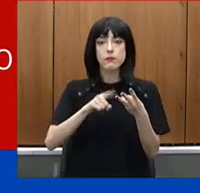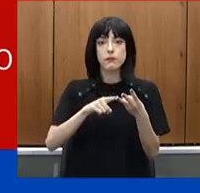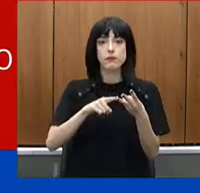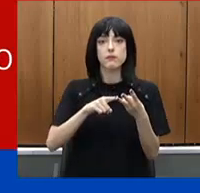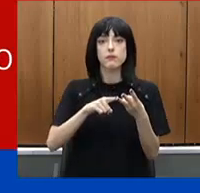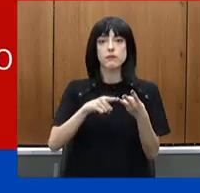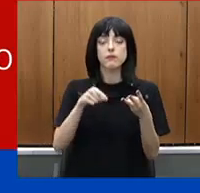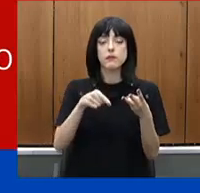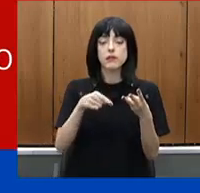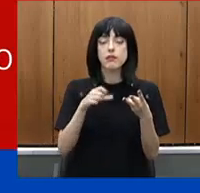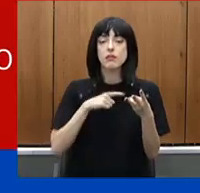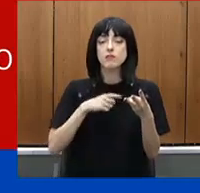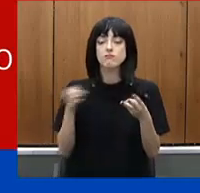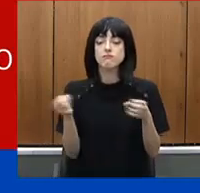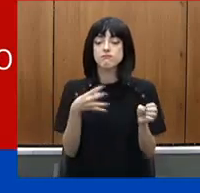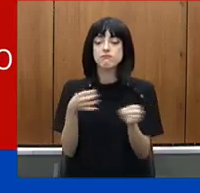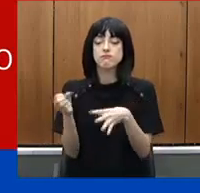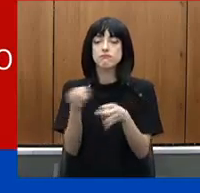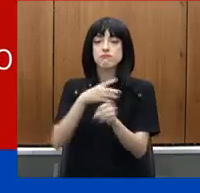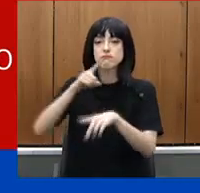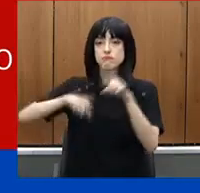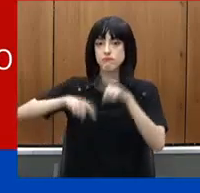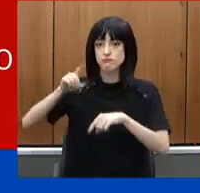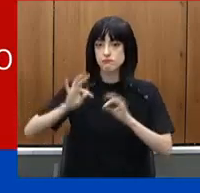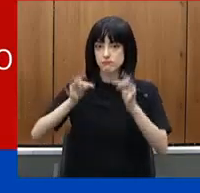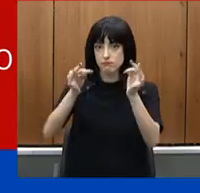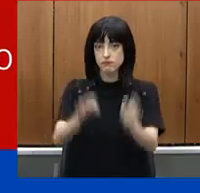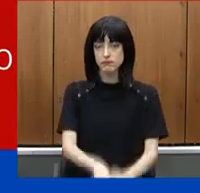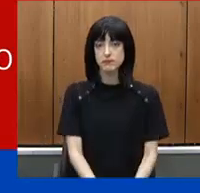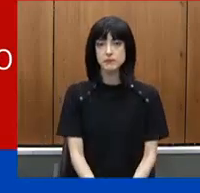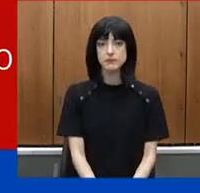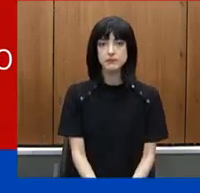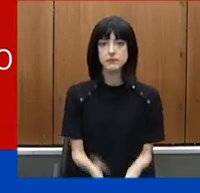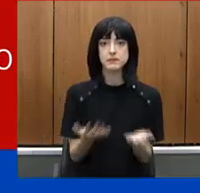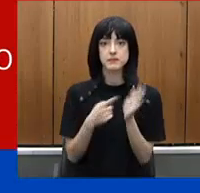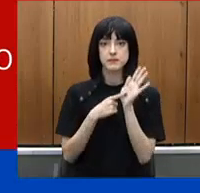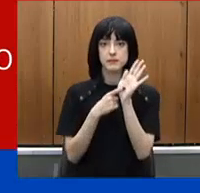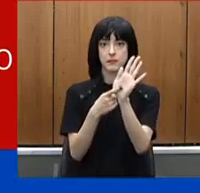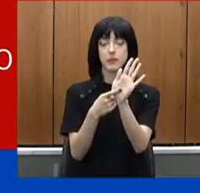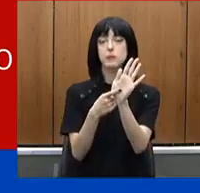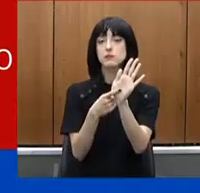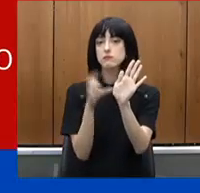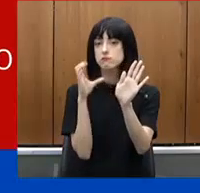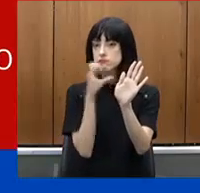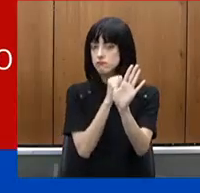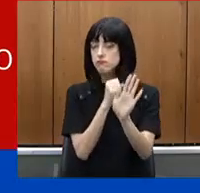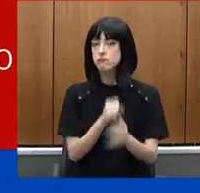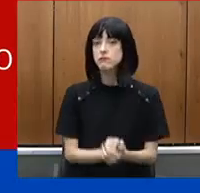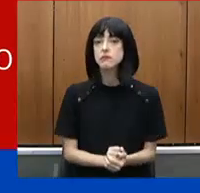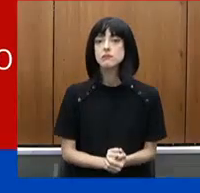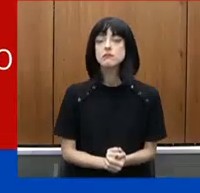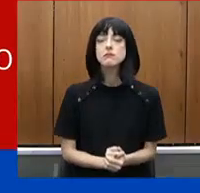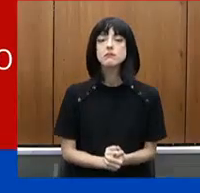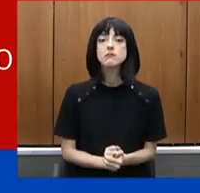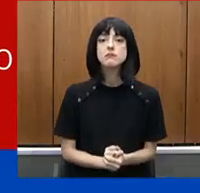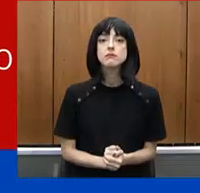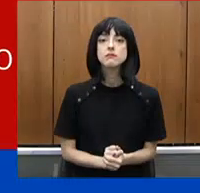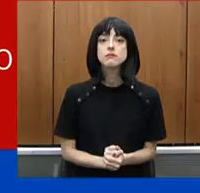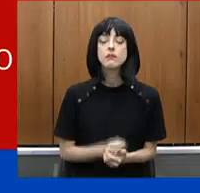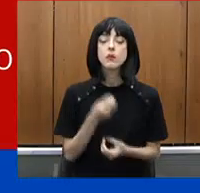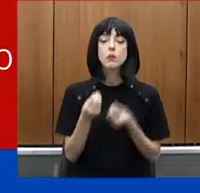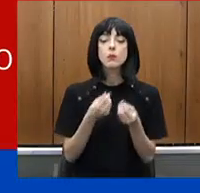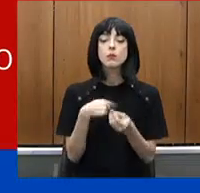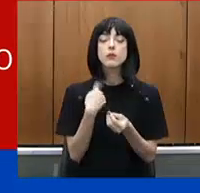recursos E assim a gente vai passar aqui a uma apresentação breve vamos começar mostrando como nós estamos zelando pela